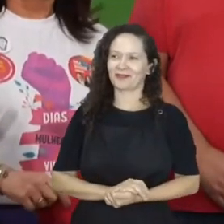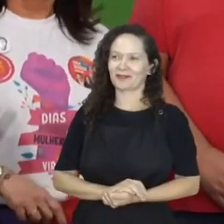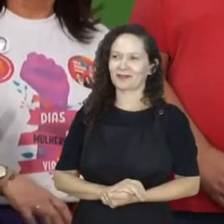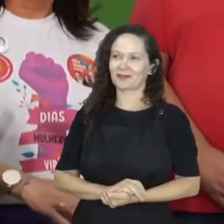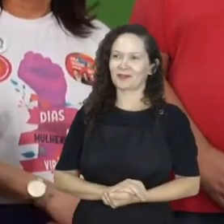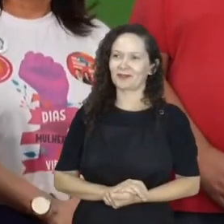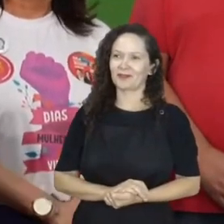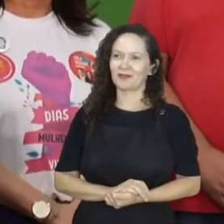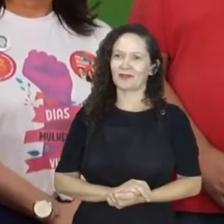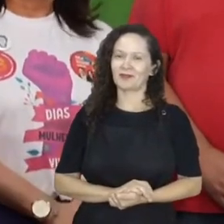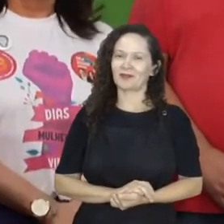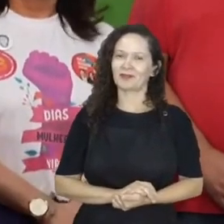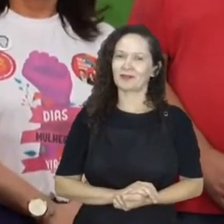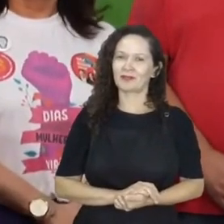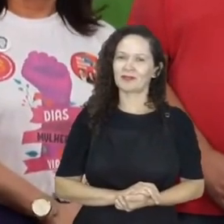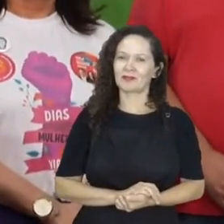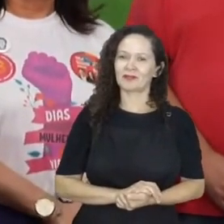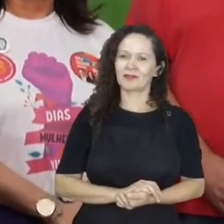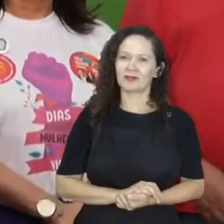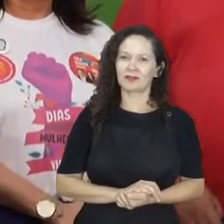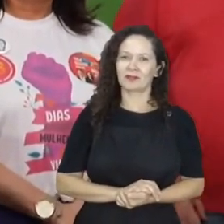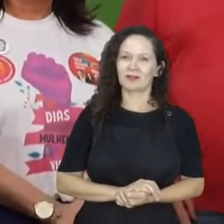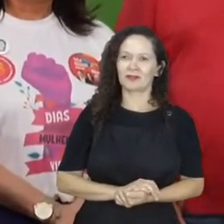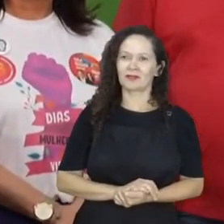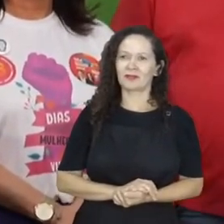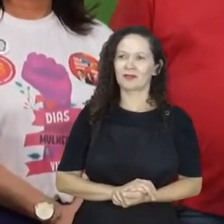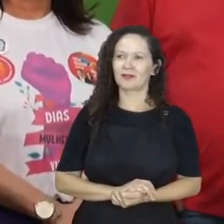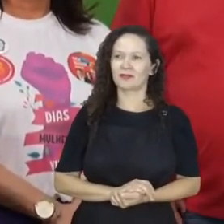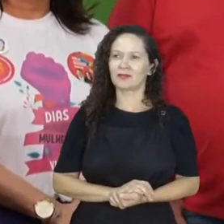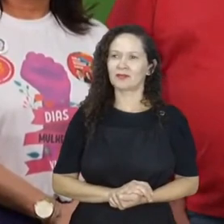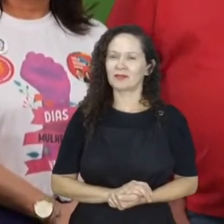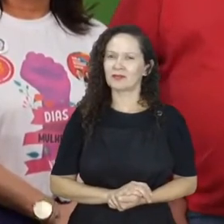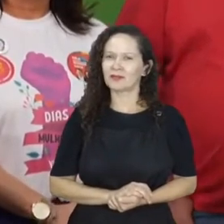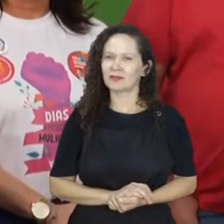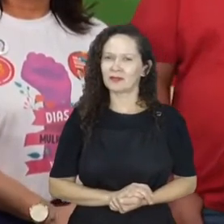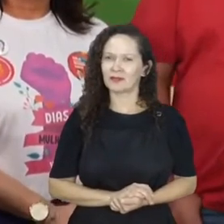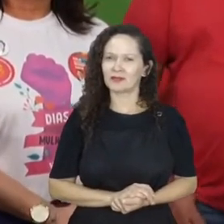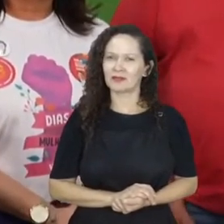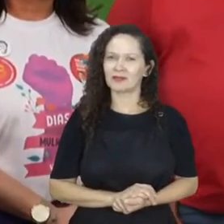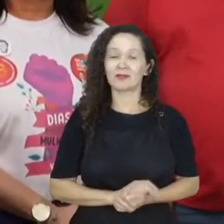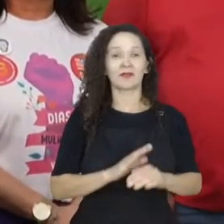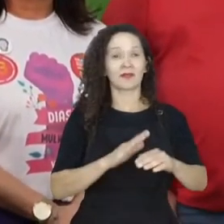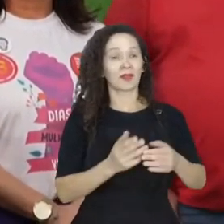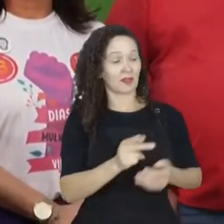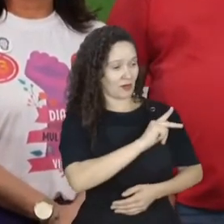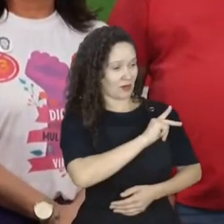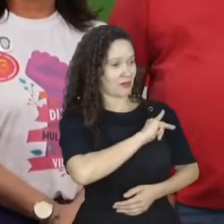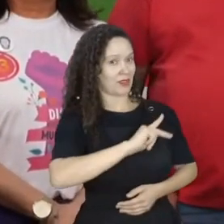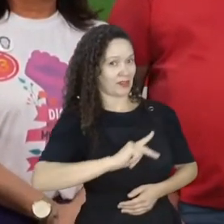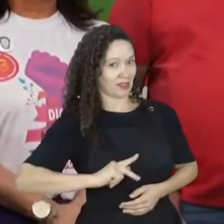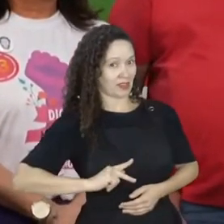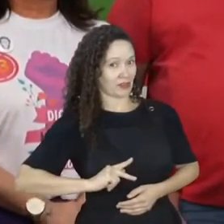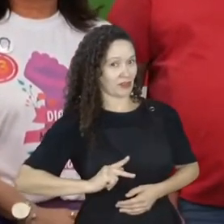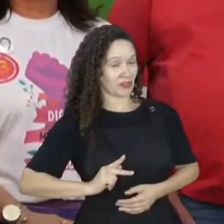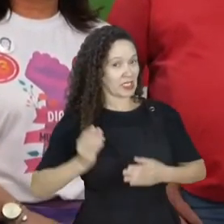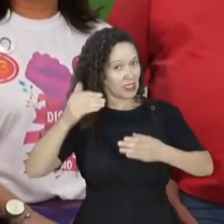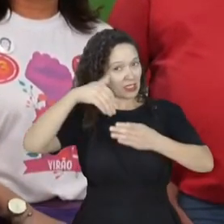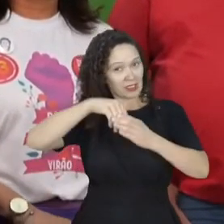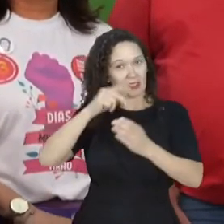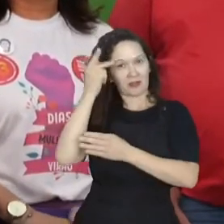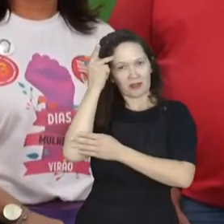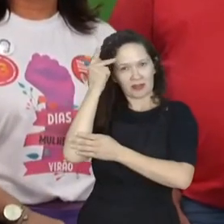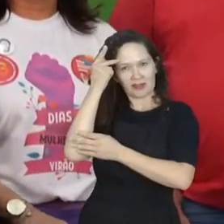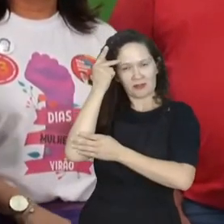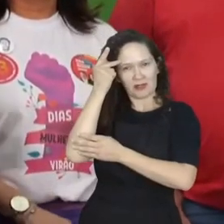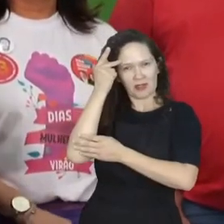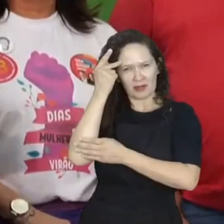Só aí, tipo, você diz nome e veículo, por favor. Guilherme Balsa, Globo News, TV Globo. Presidente, no interior de São Paulo, o senhor tem dito que